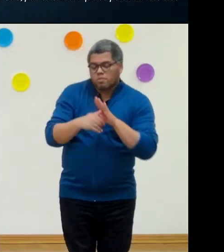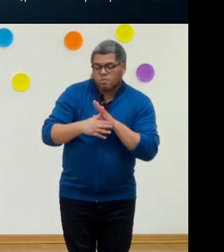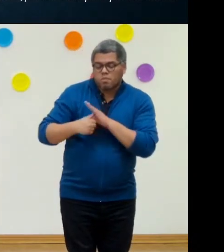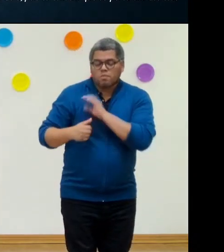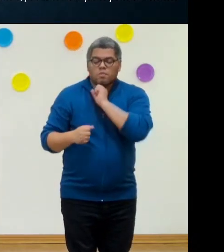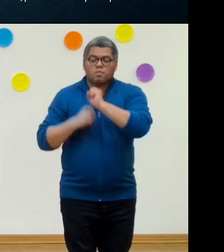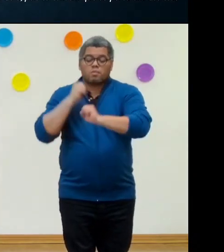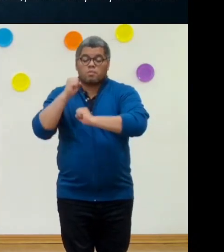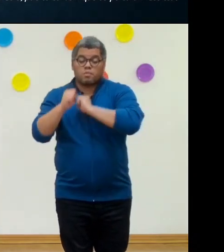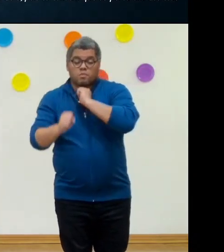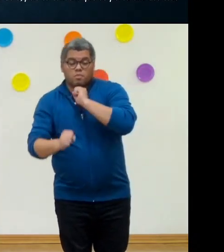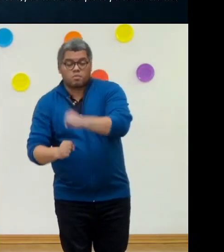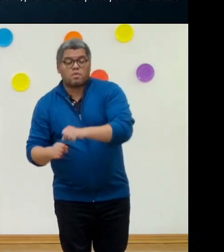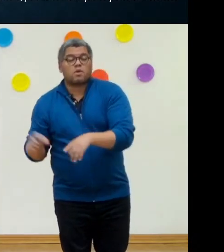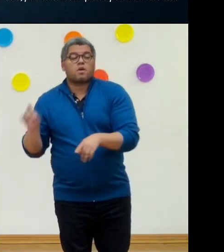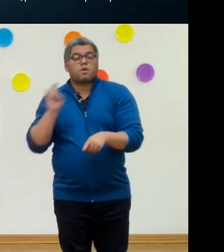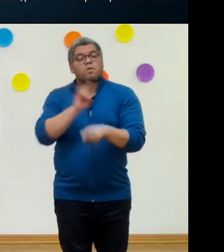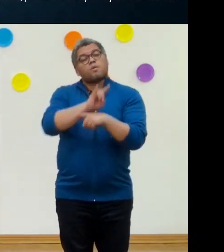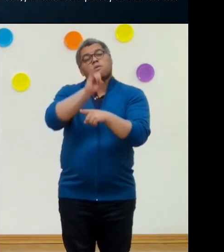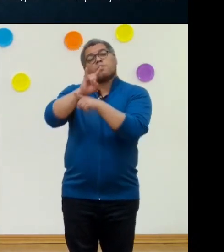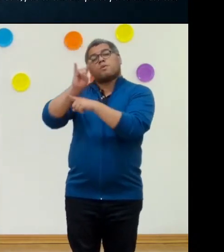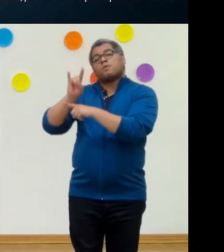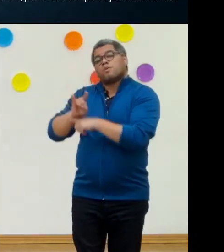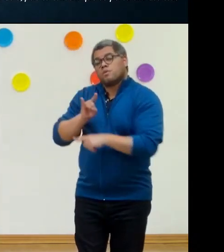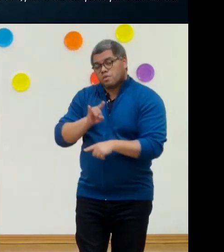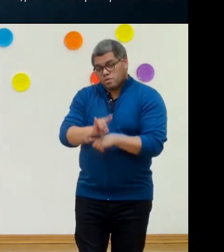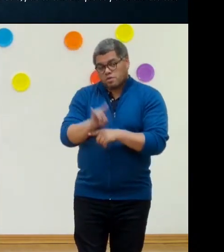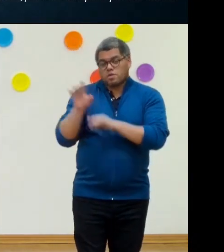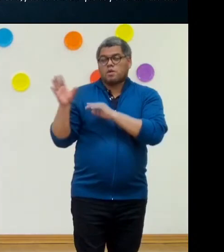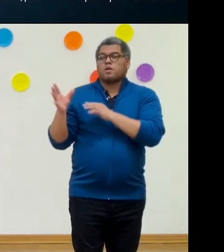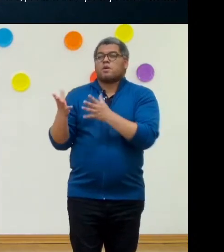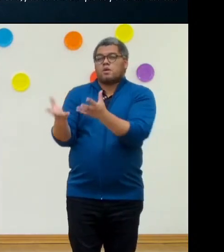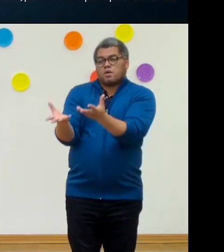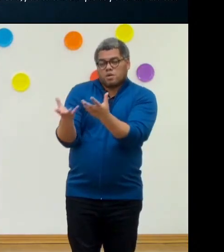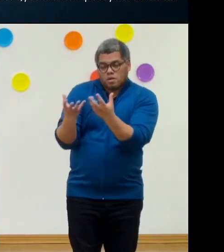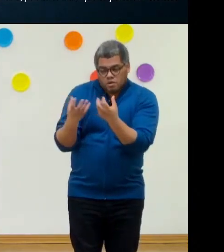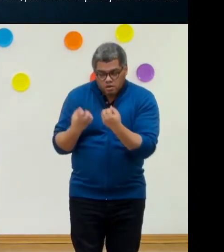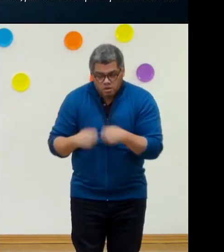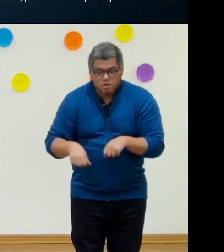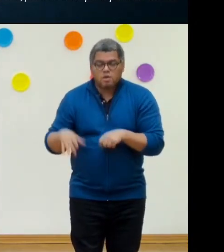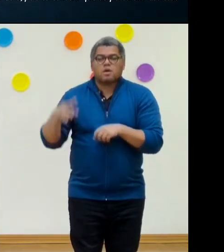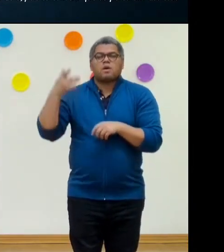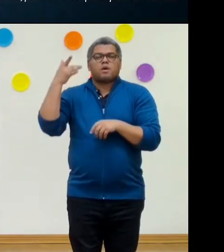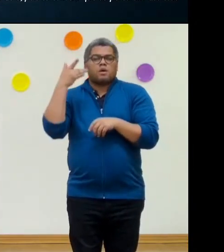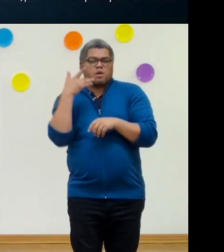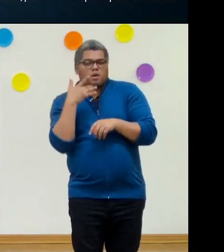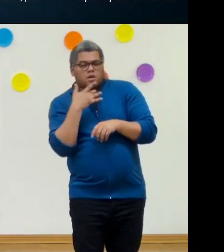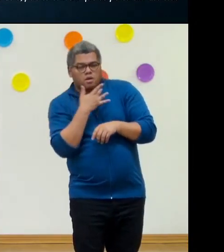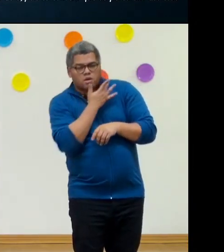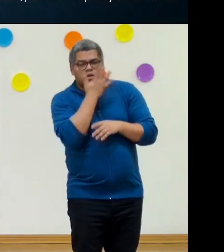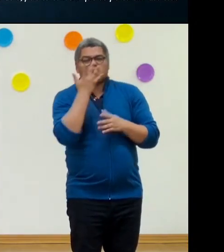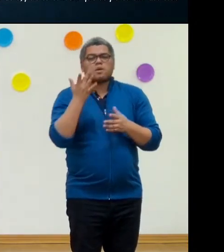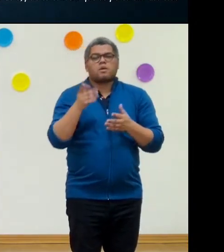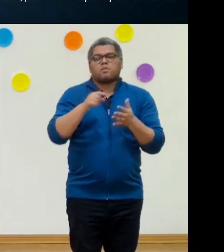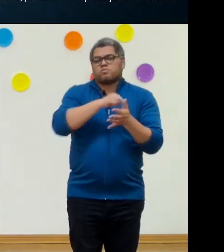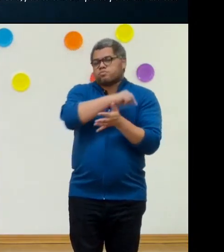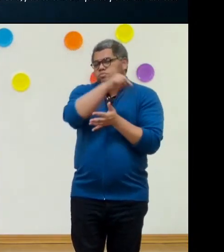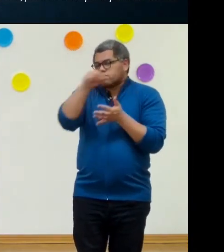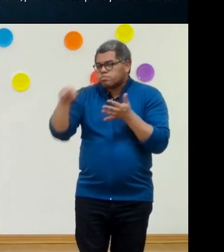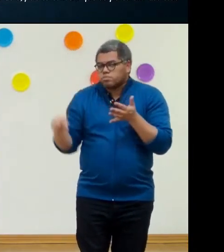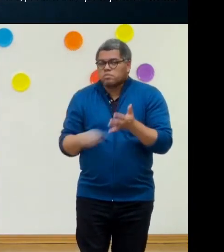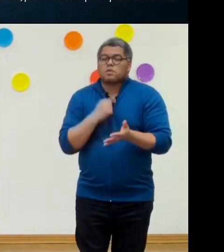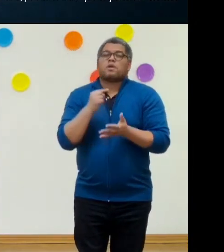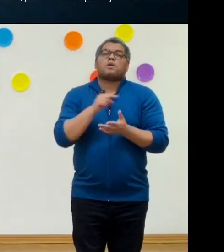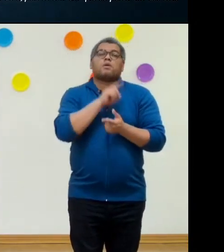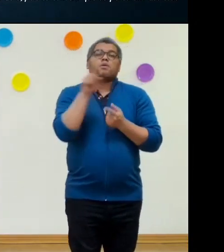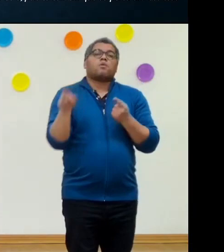os adultérios, a avareza, malícias, o dolo, lascívia, e assim vai. O